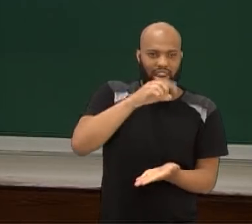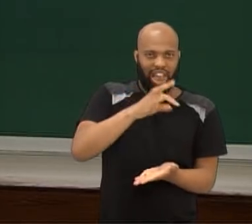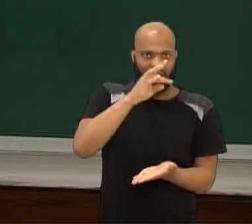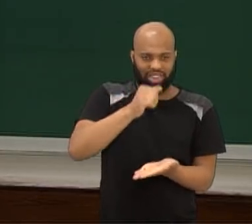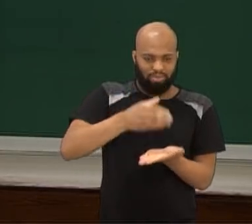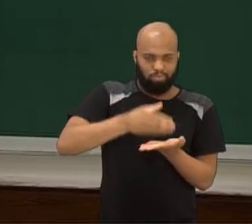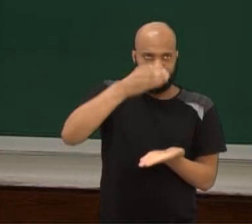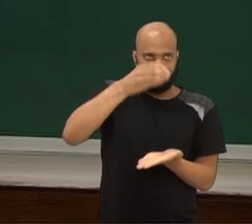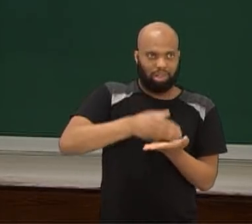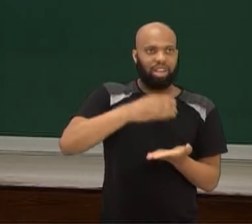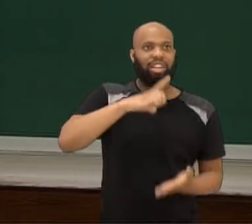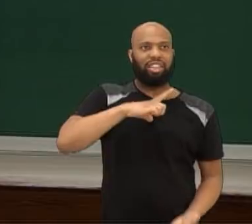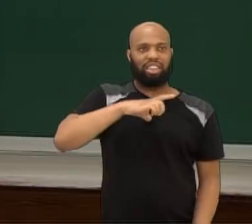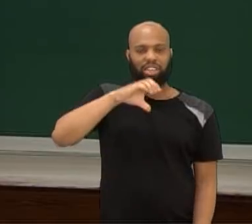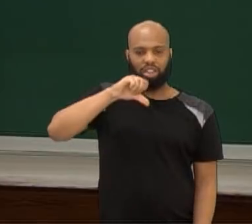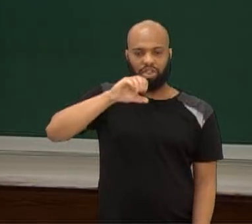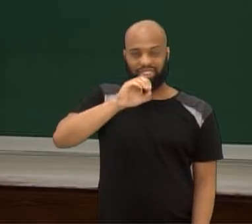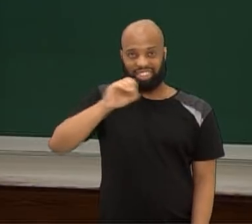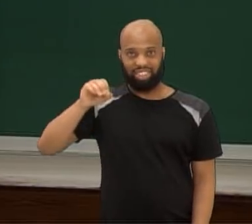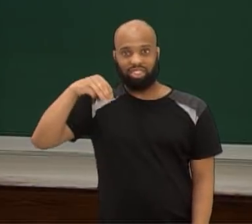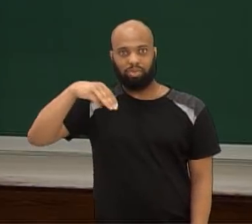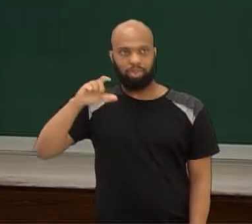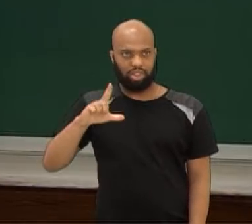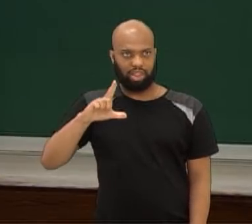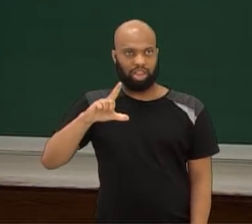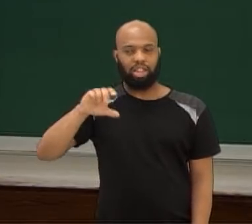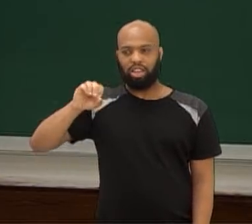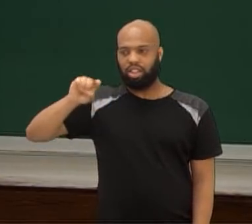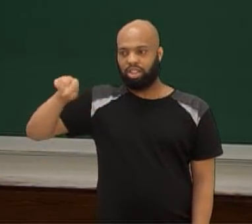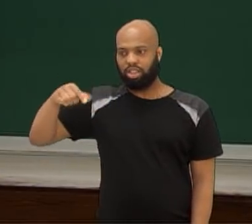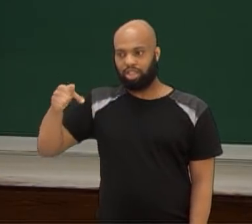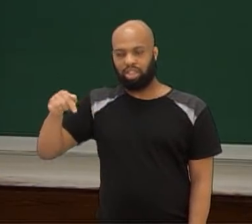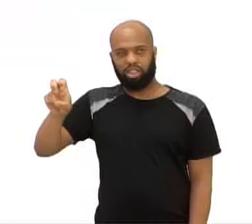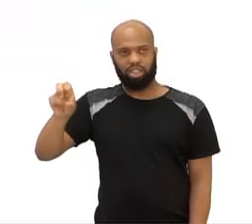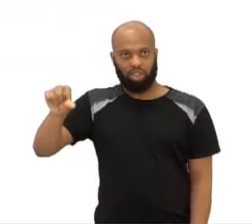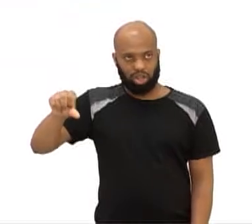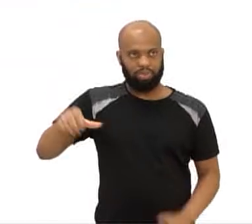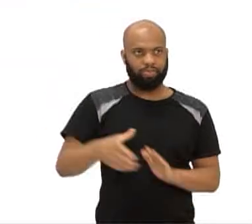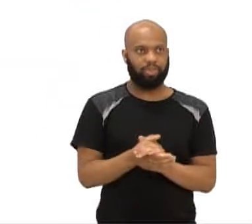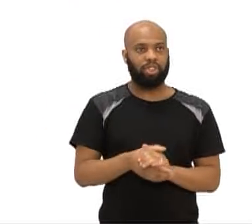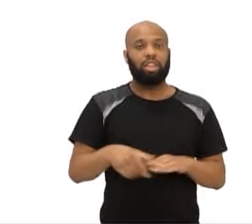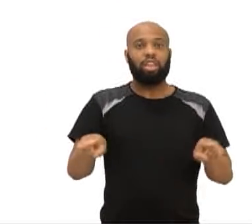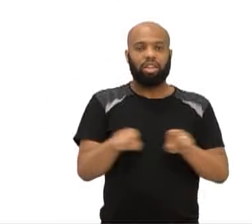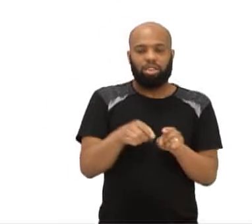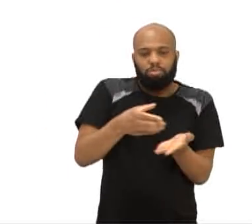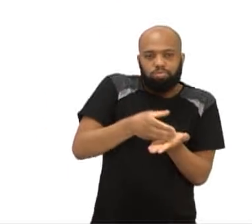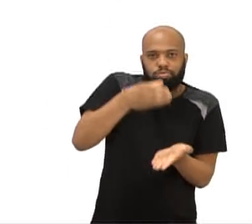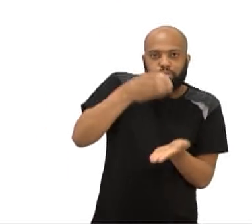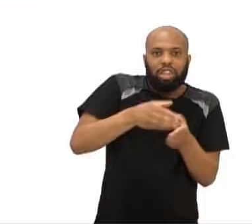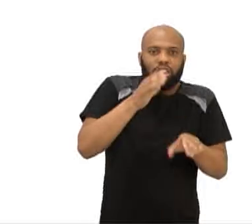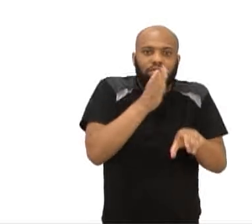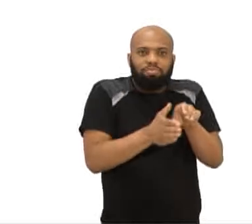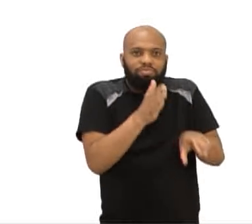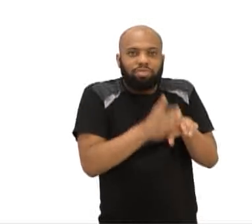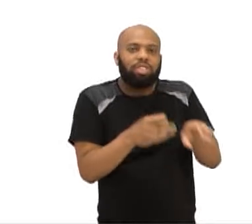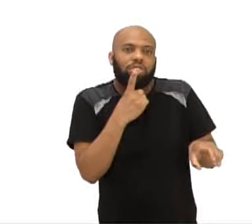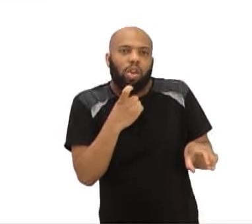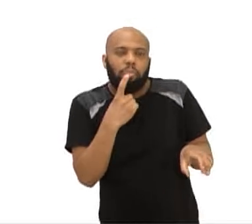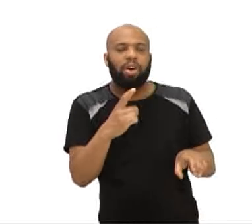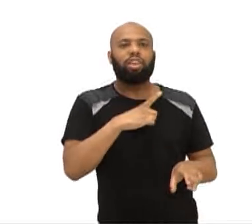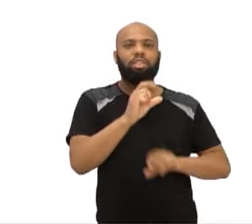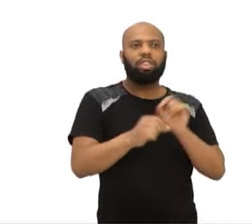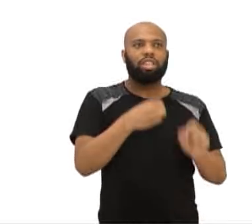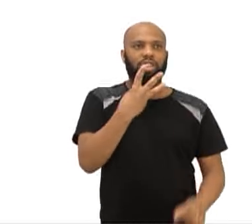né? 900 ml e é a unidade, 79 centavos. Extrato de tomate elefante, lata, de